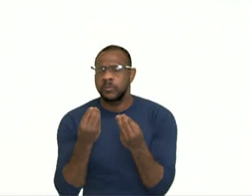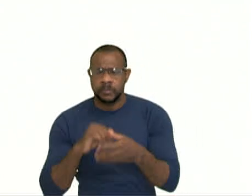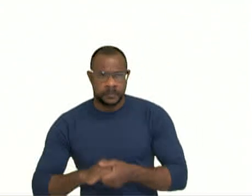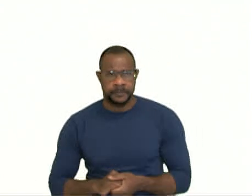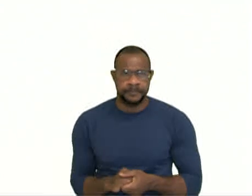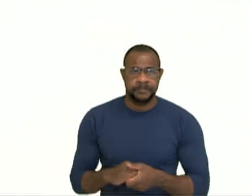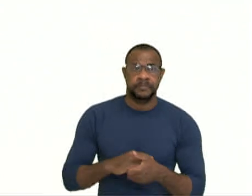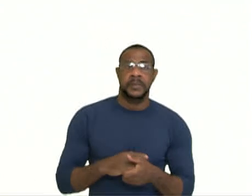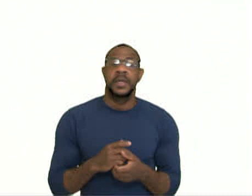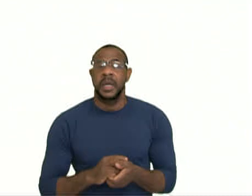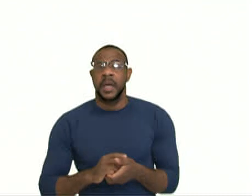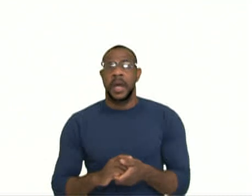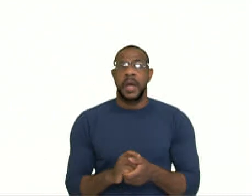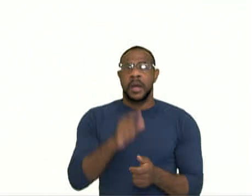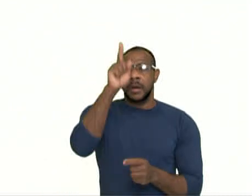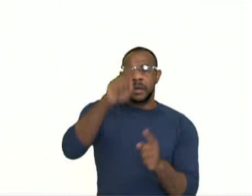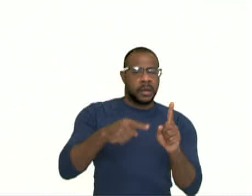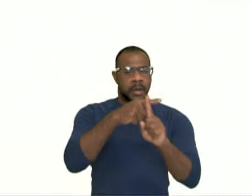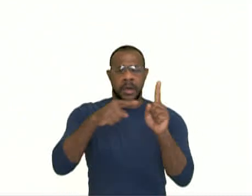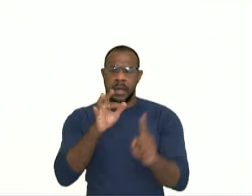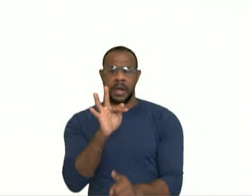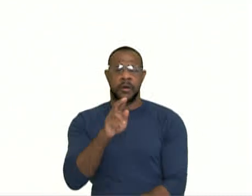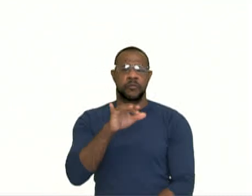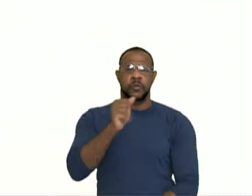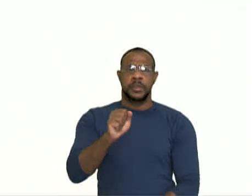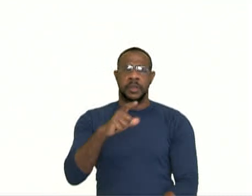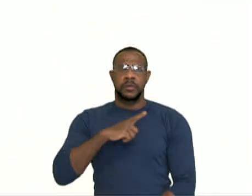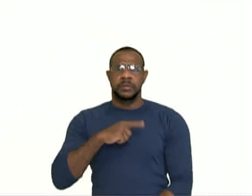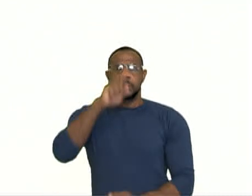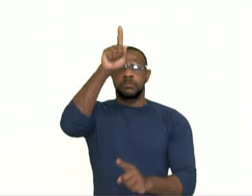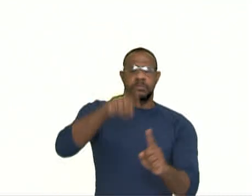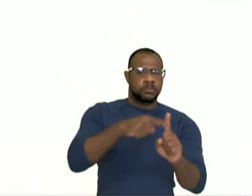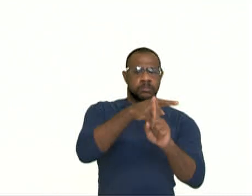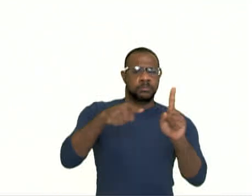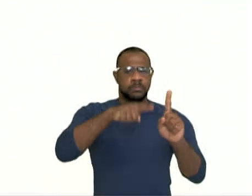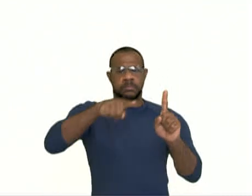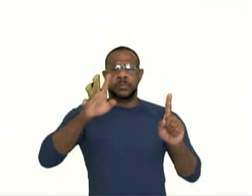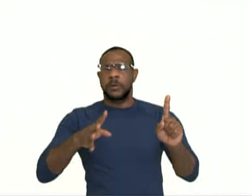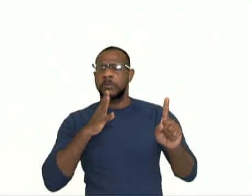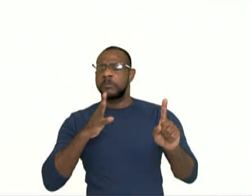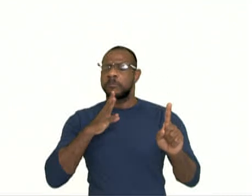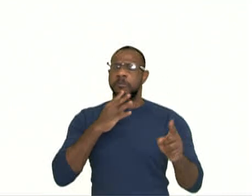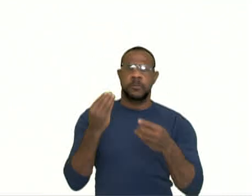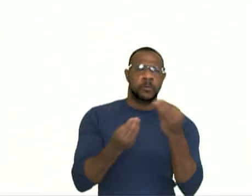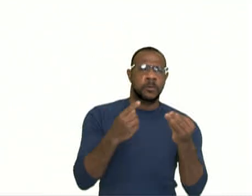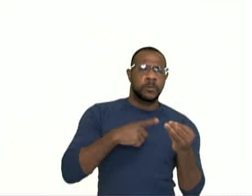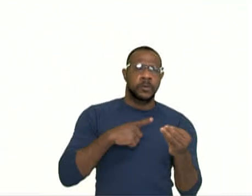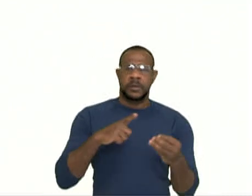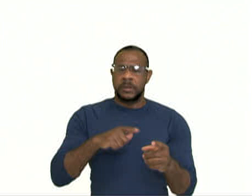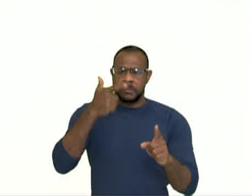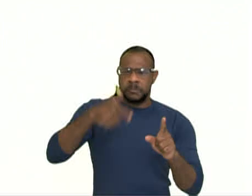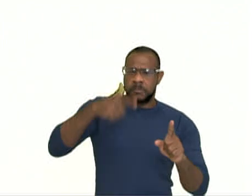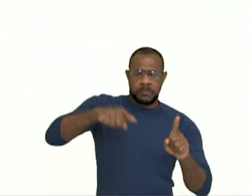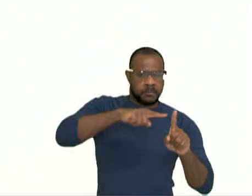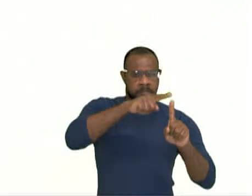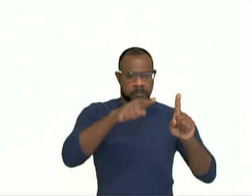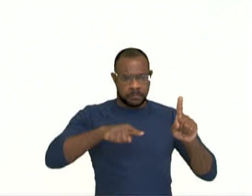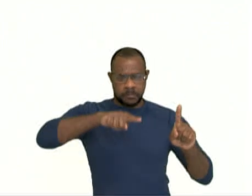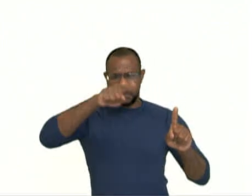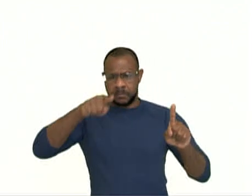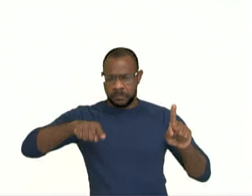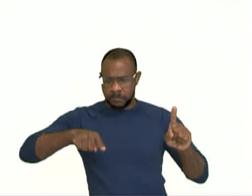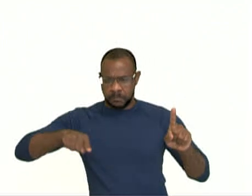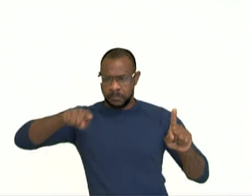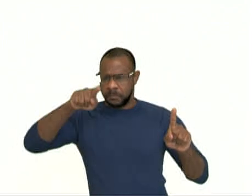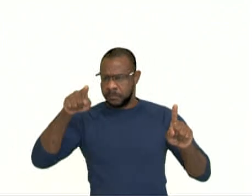função cosseno e, respectivamente, o seu gráfico, que a gente já conhece, quando há uma repetição de períodos, que